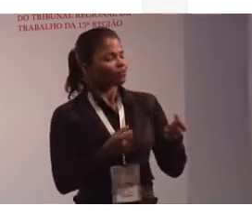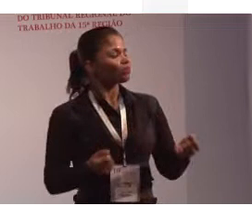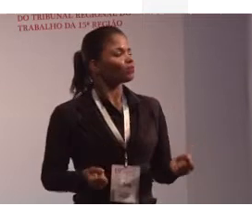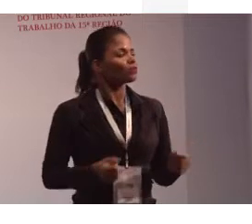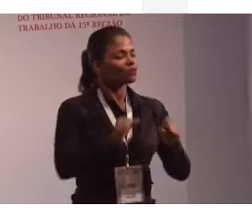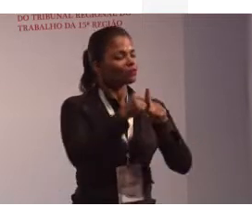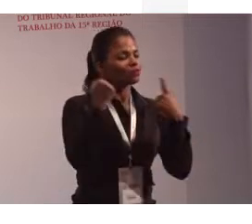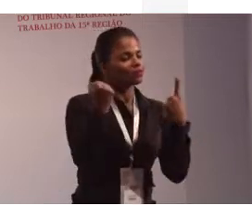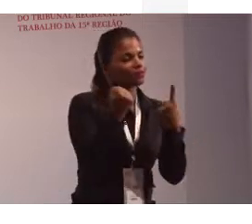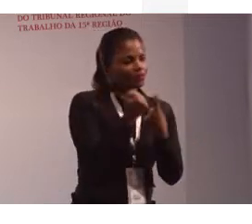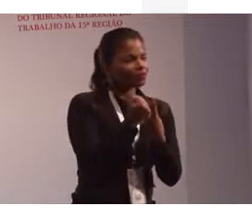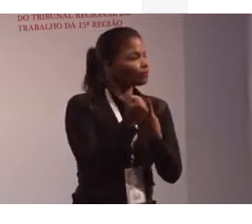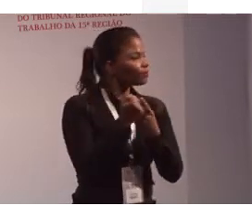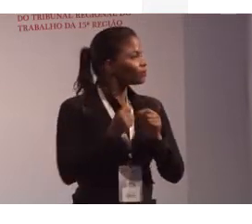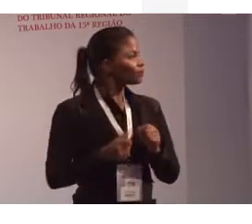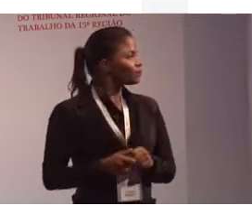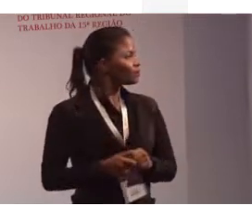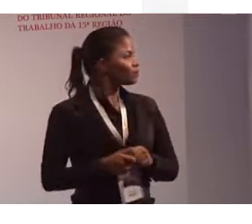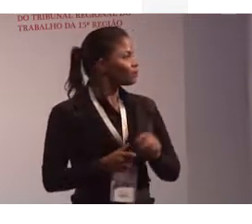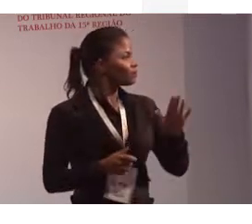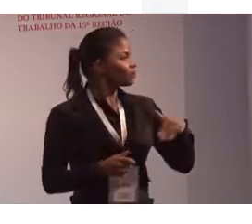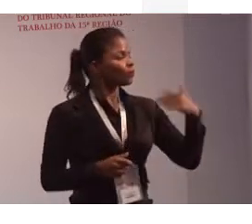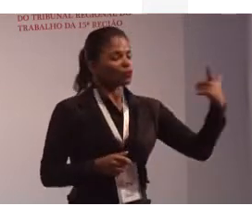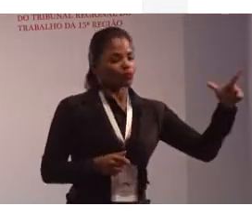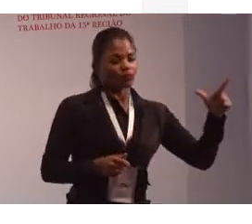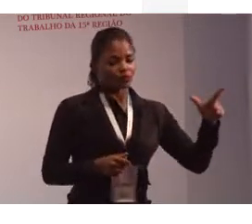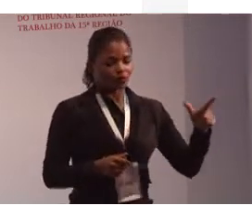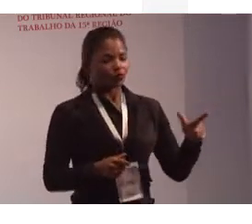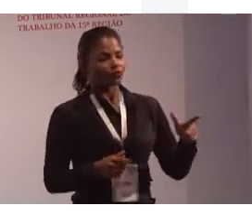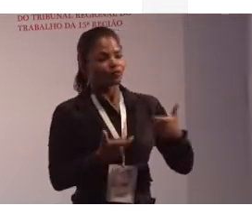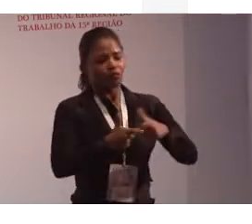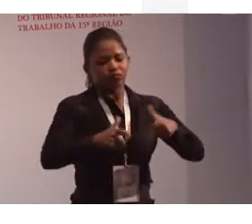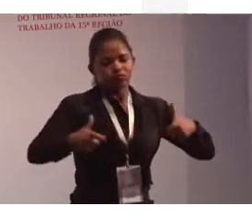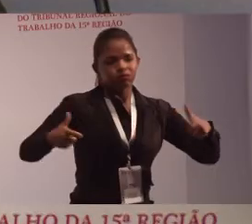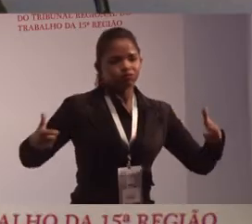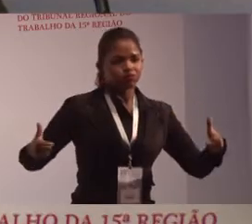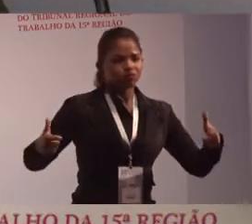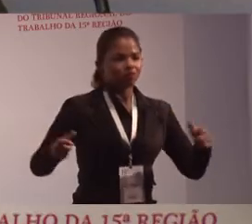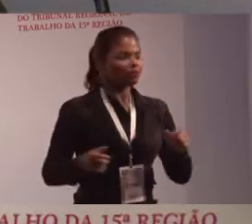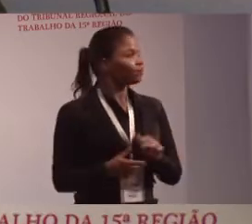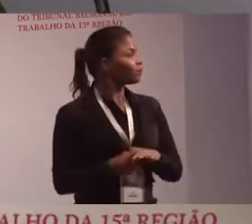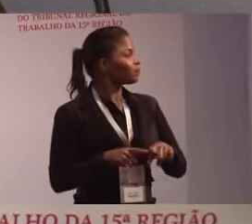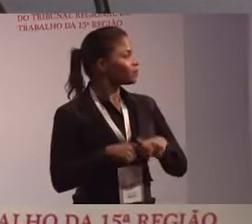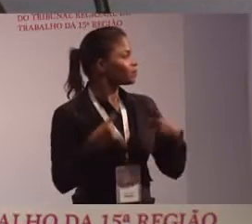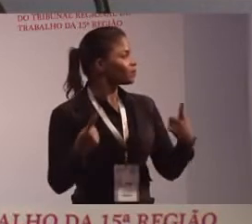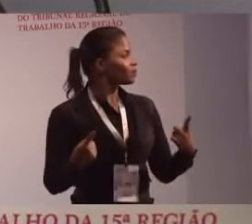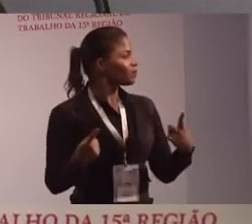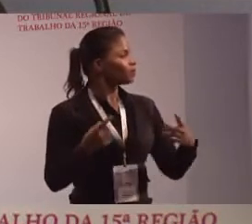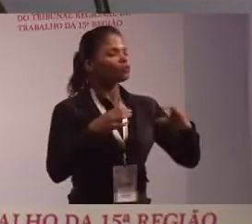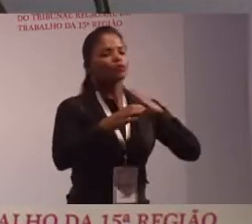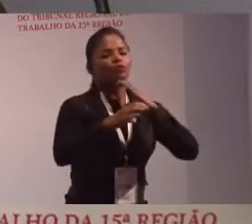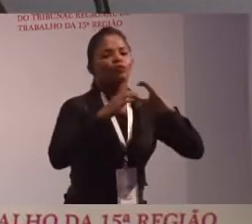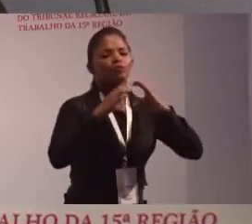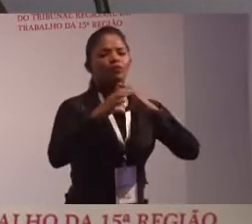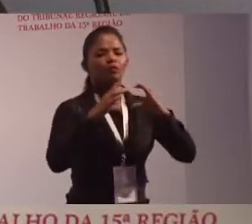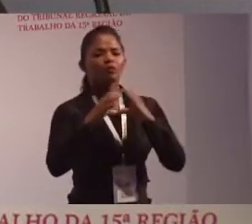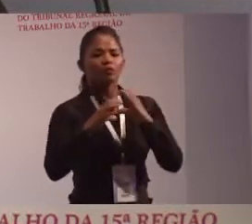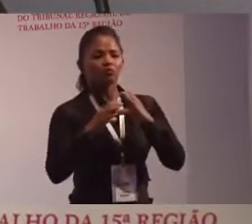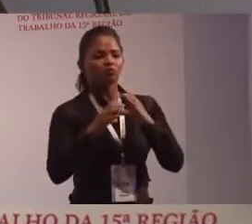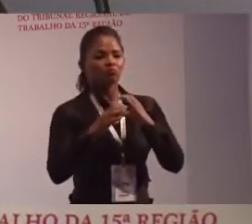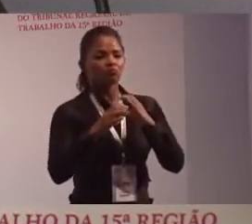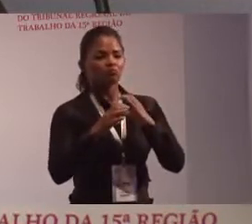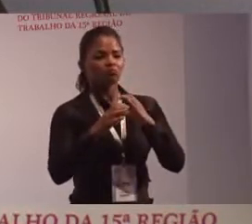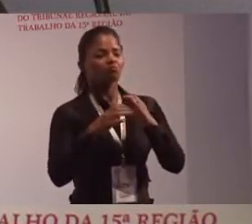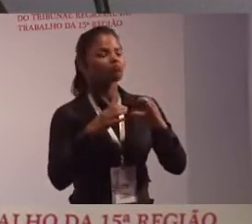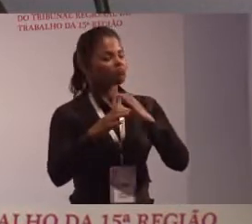psicossociais tendem a reduzir, enquanto outros tendem a aumentar. Mais comunicação ou maior